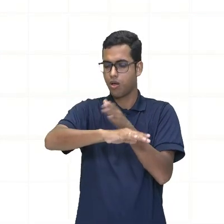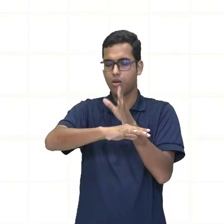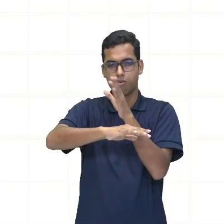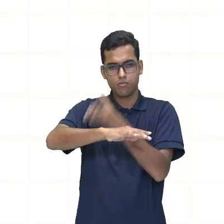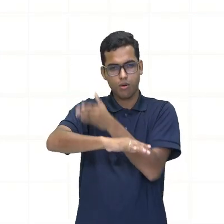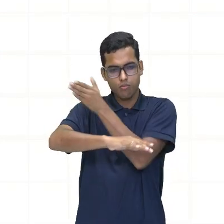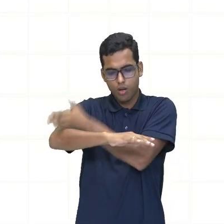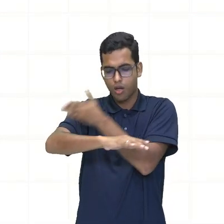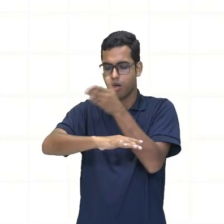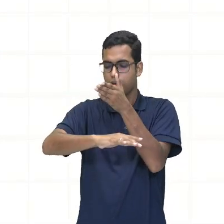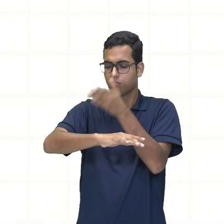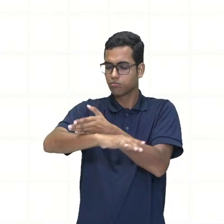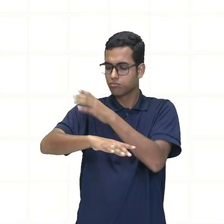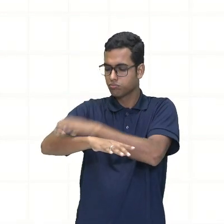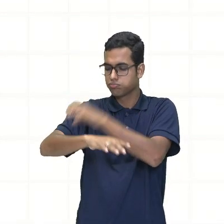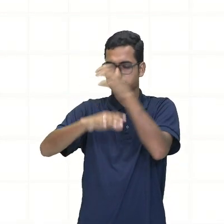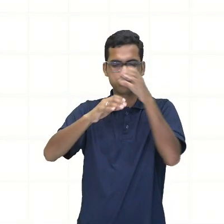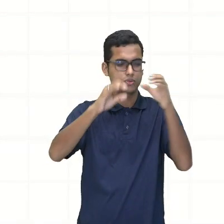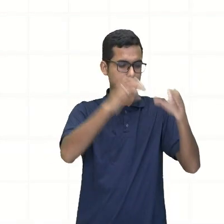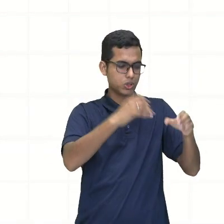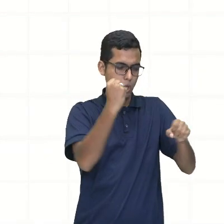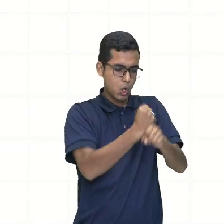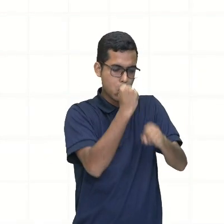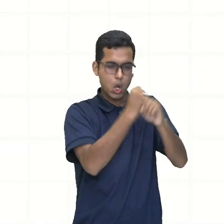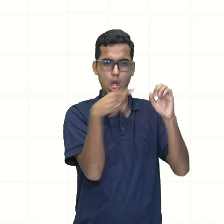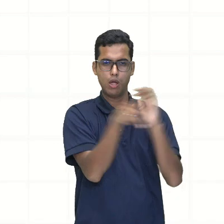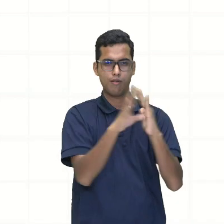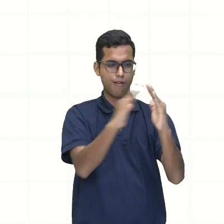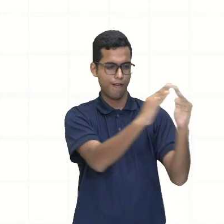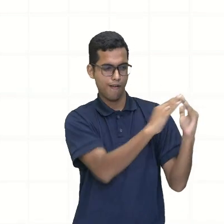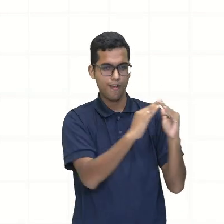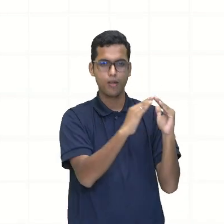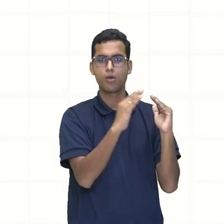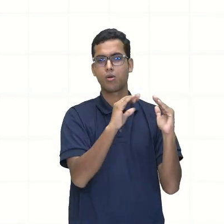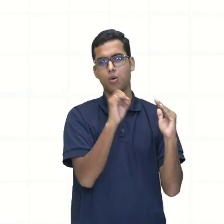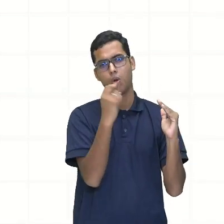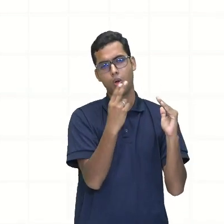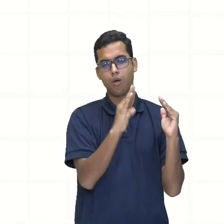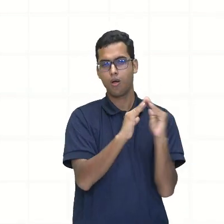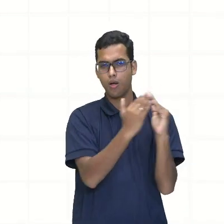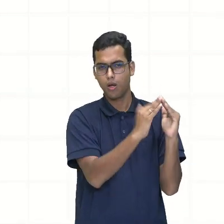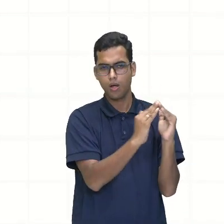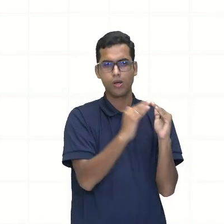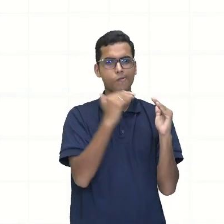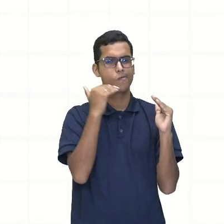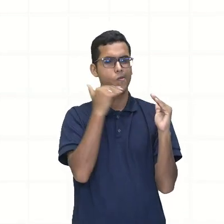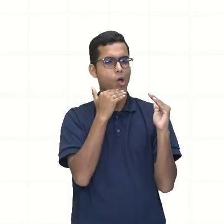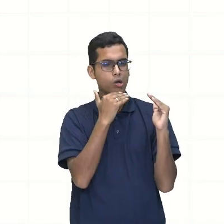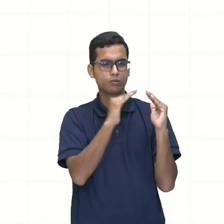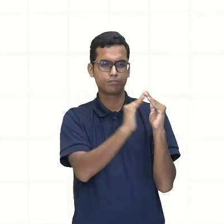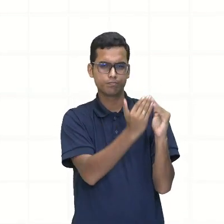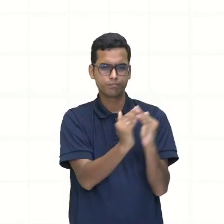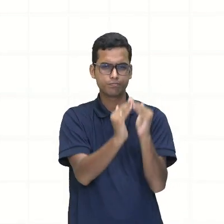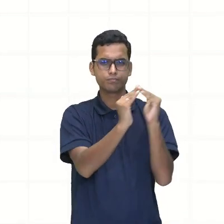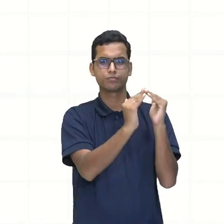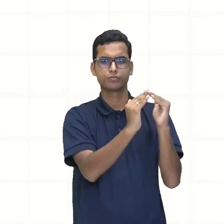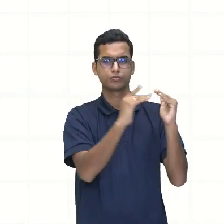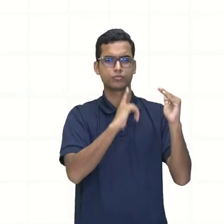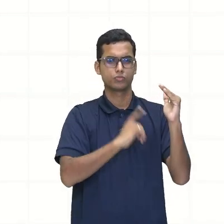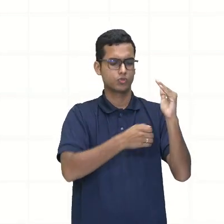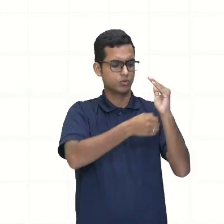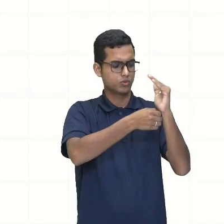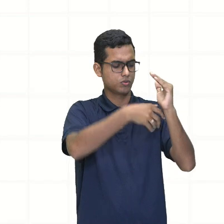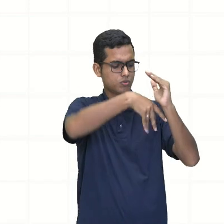Observem na nossa imagem que nós temos aqui justamente uma representação dessa palafita. Nós temos aí estacas, que